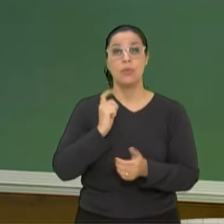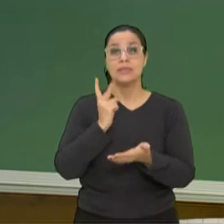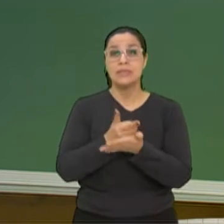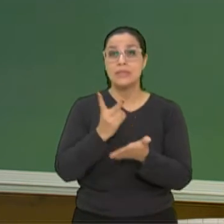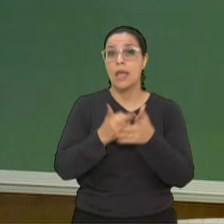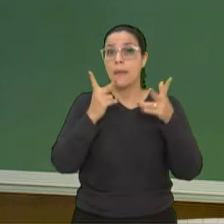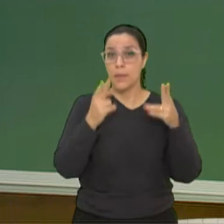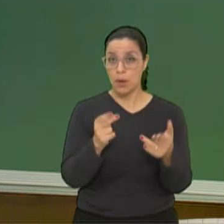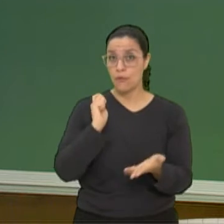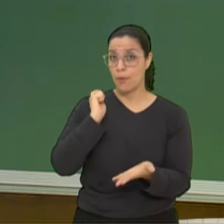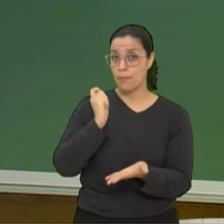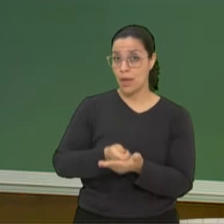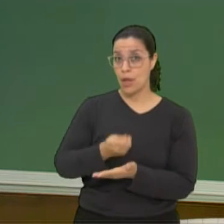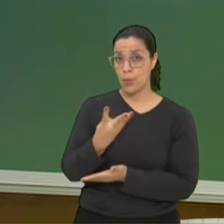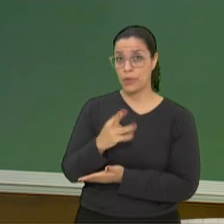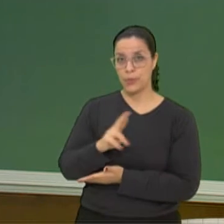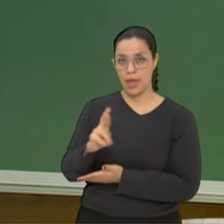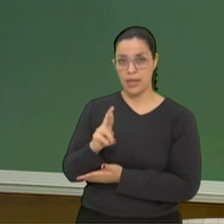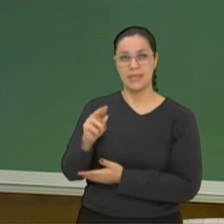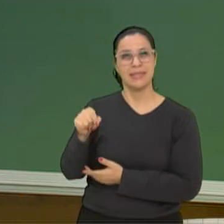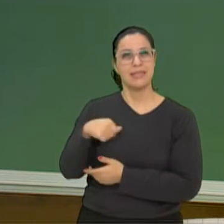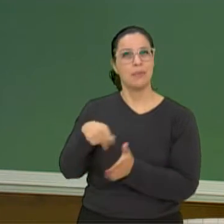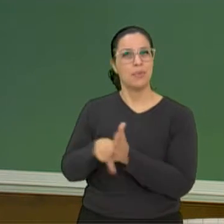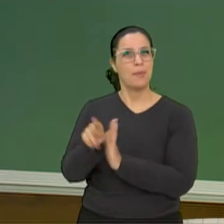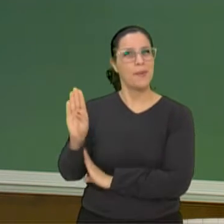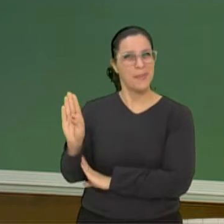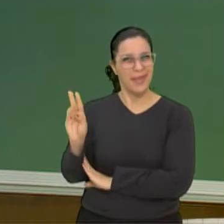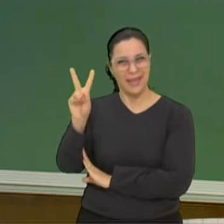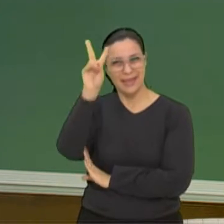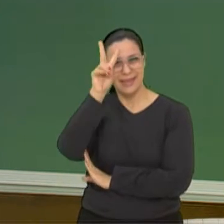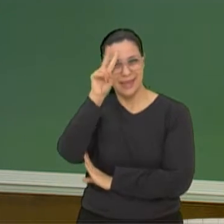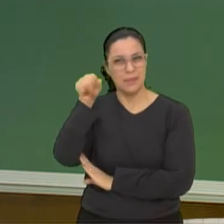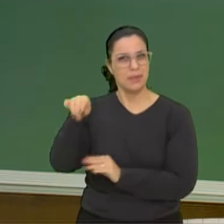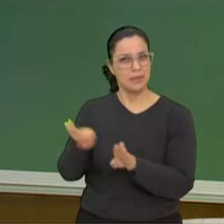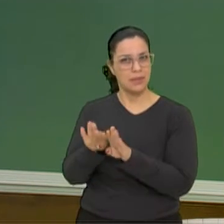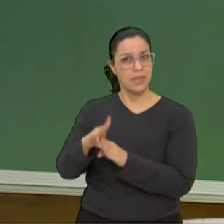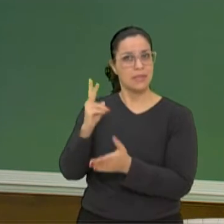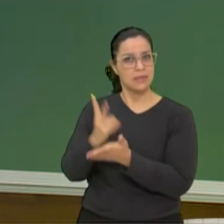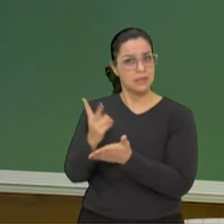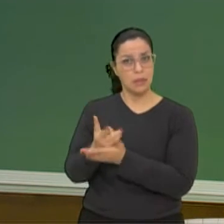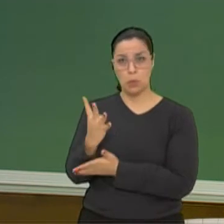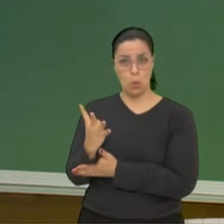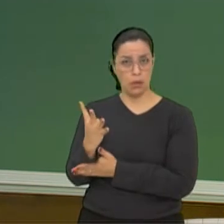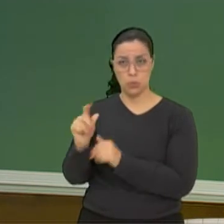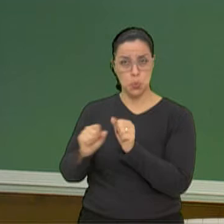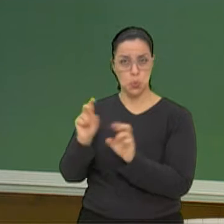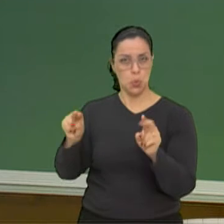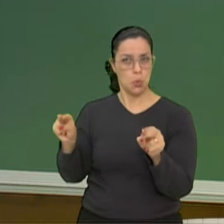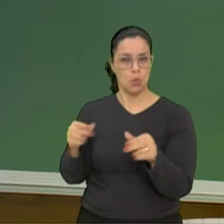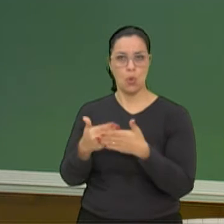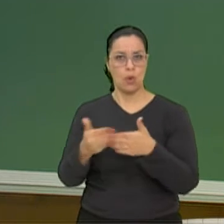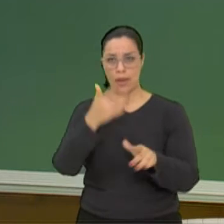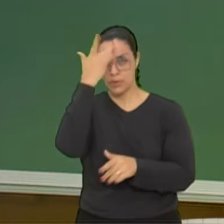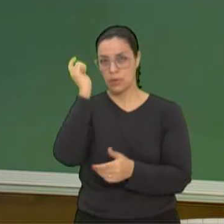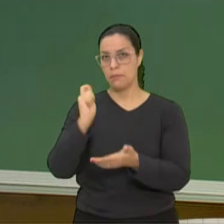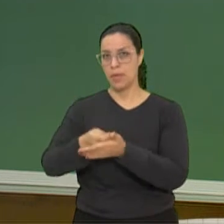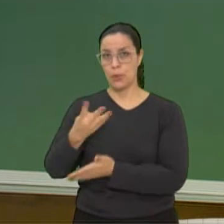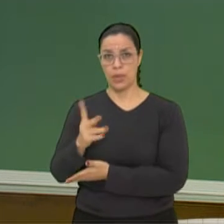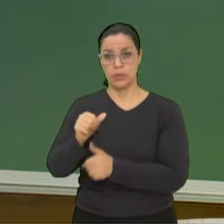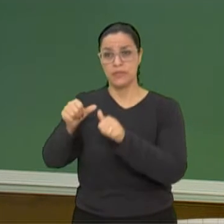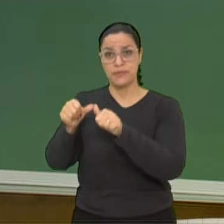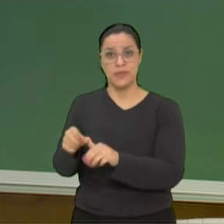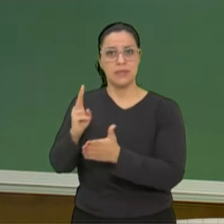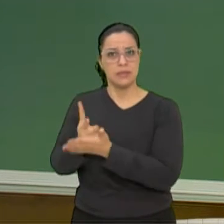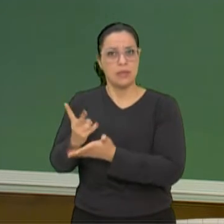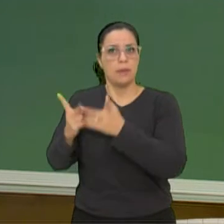né? Você paga uma taxa de R$ 4,00, ou seja, só de usar o serviço você paga R$ 4,00, sempre vai ser R$ 4,00 para qualquer cliente, né? Então esse é um valor